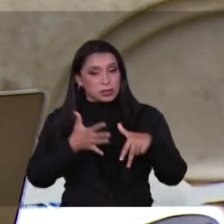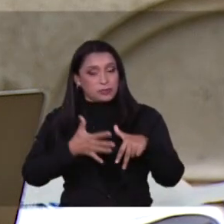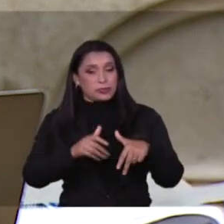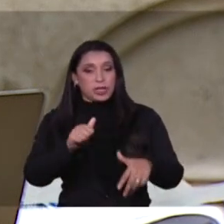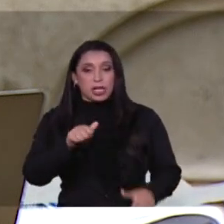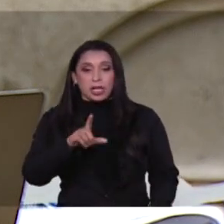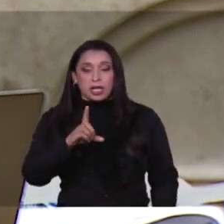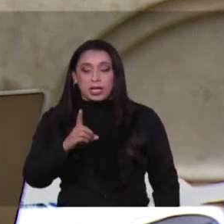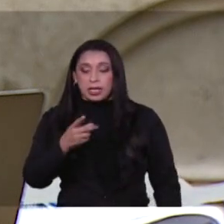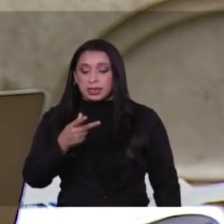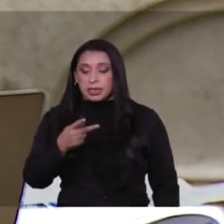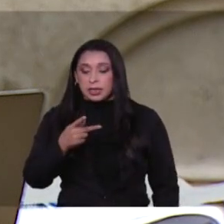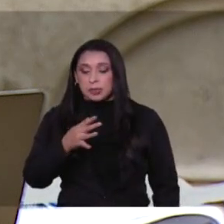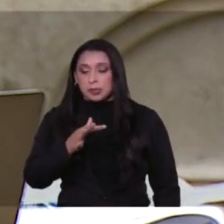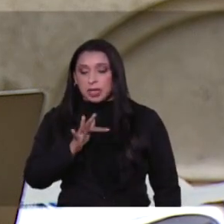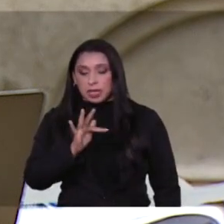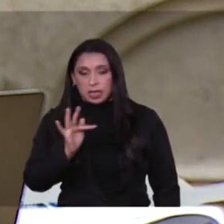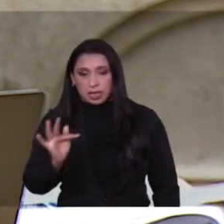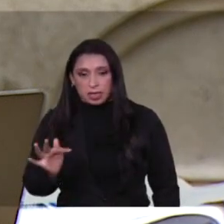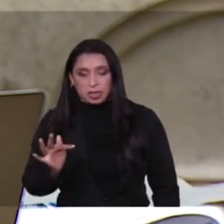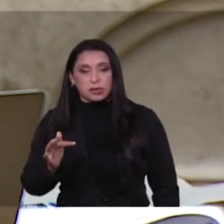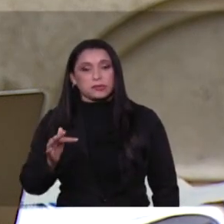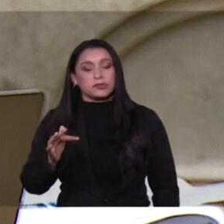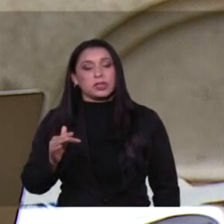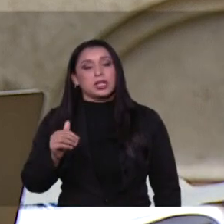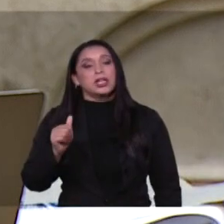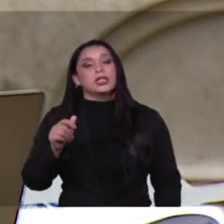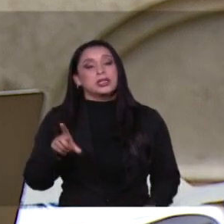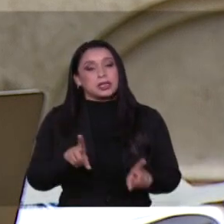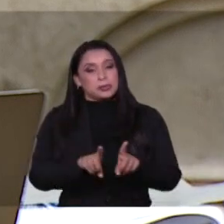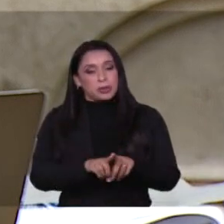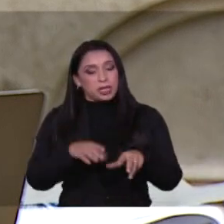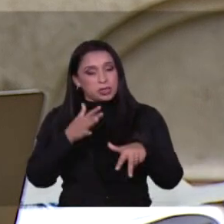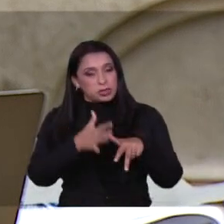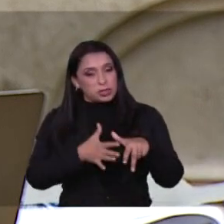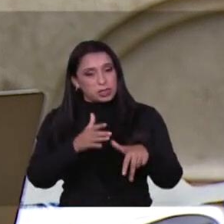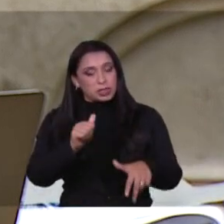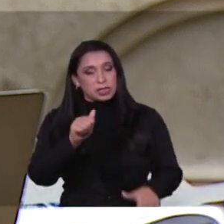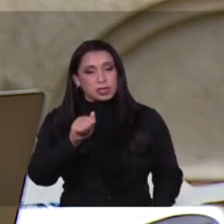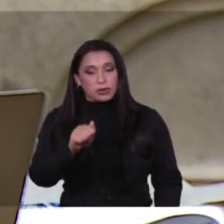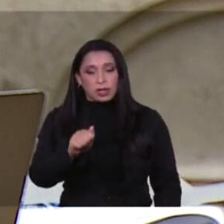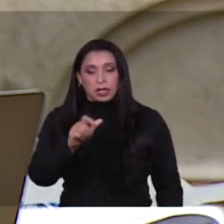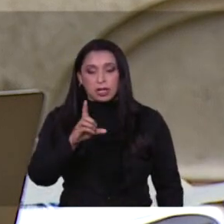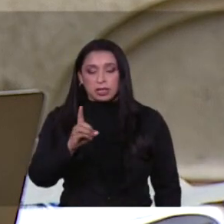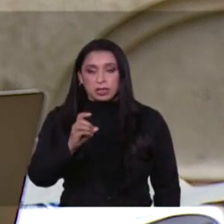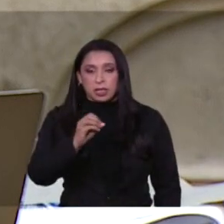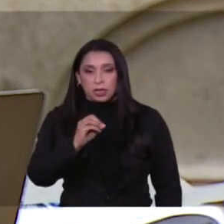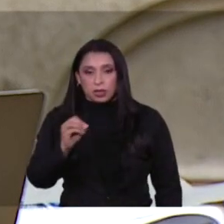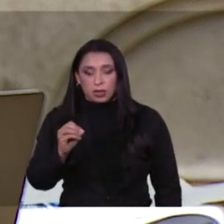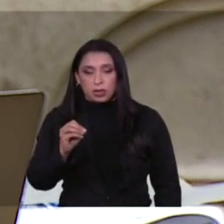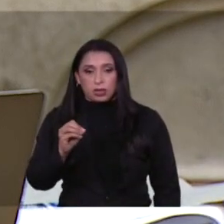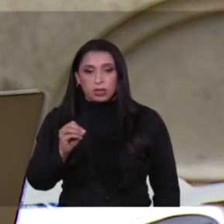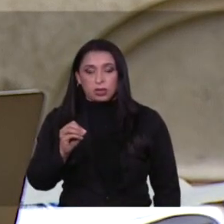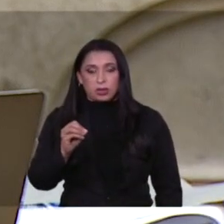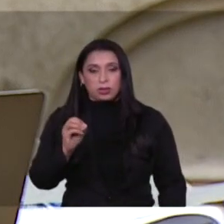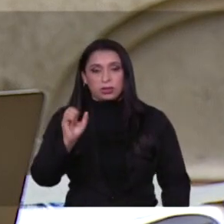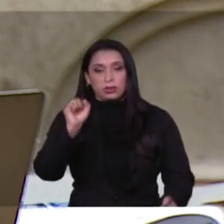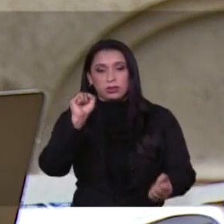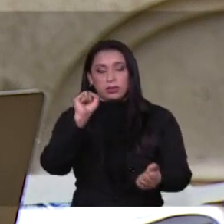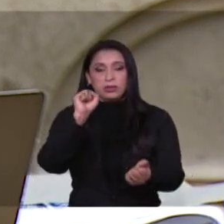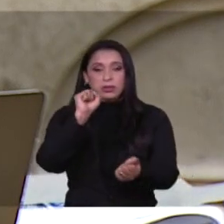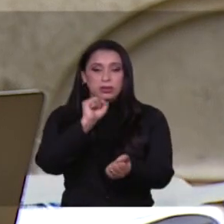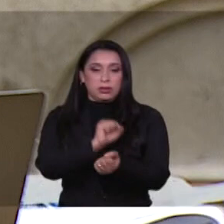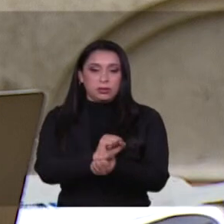ADPFs, ouviremos as sustentações da ADO e, possivelmente, suspenderemos os julgamentos